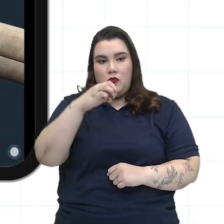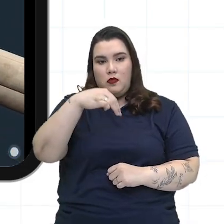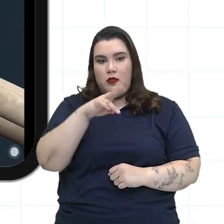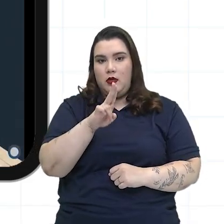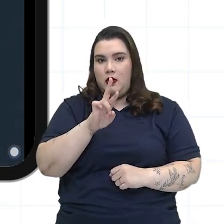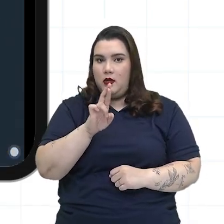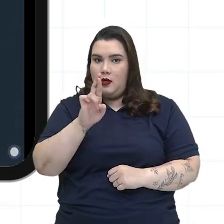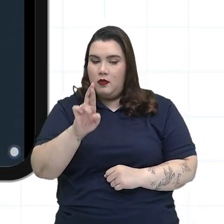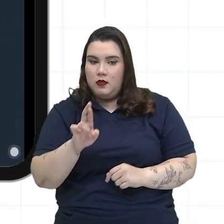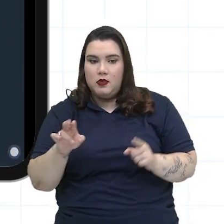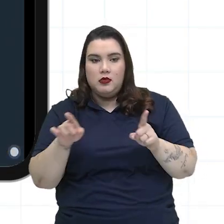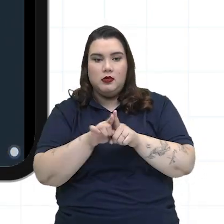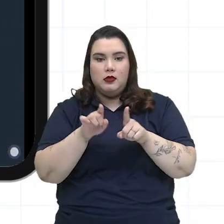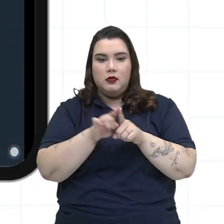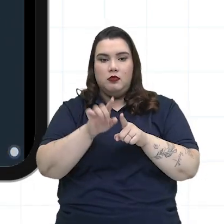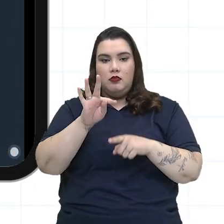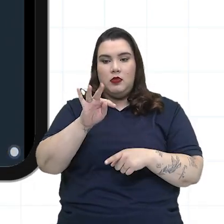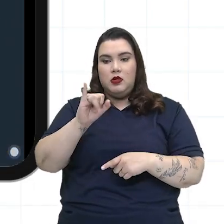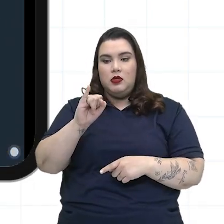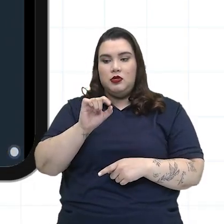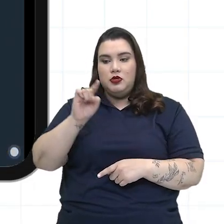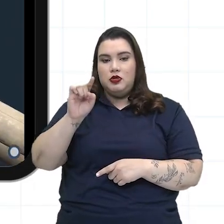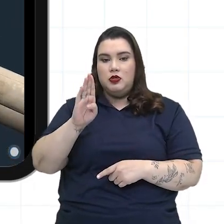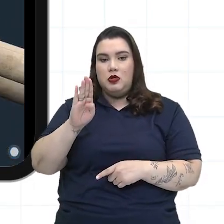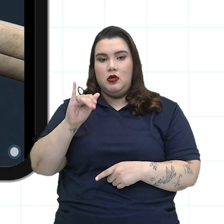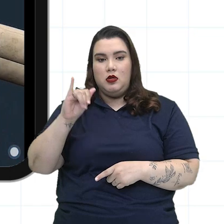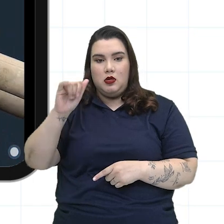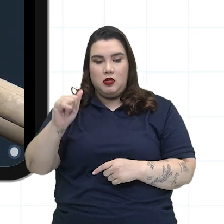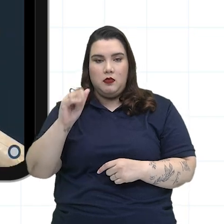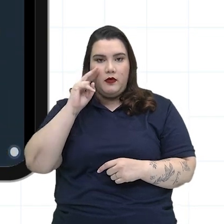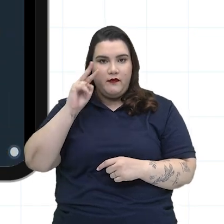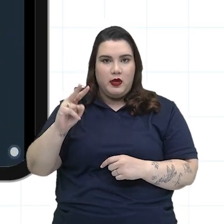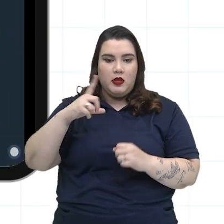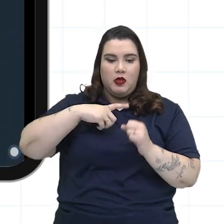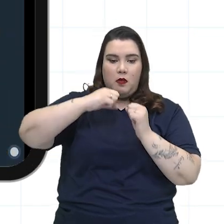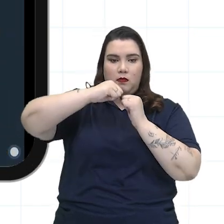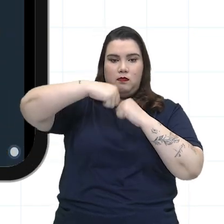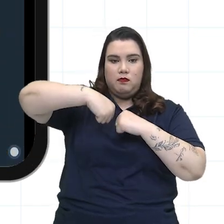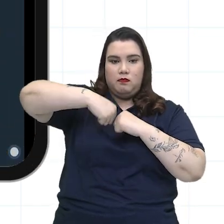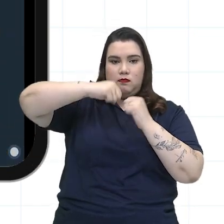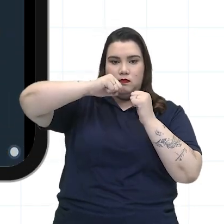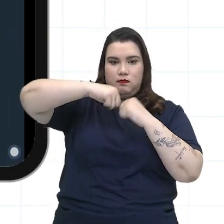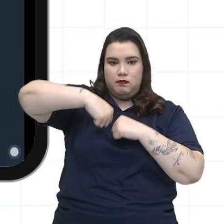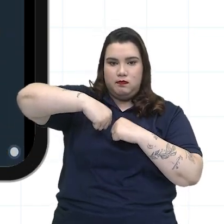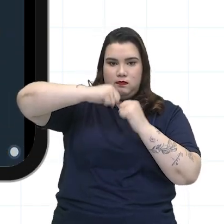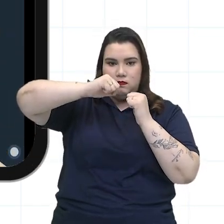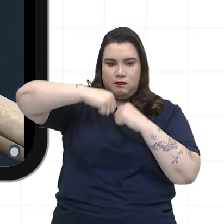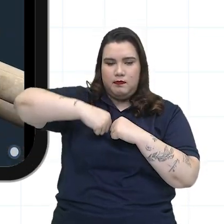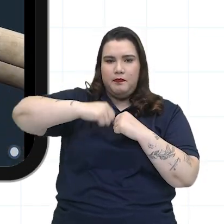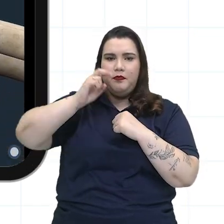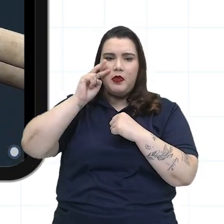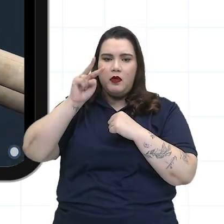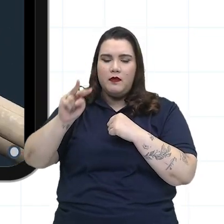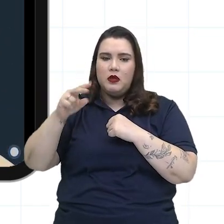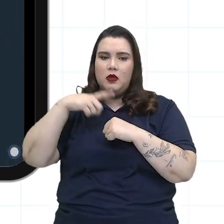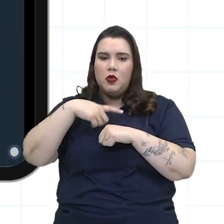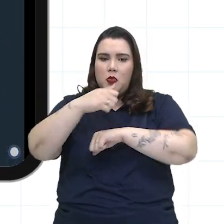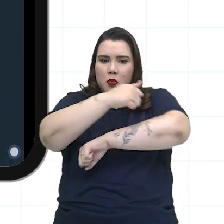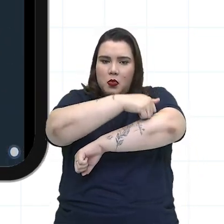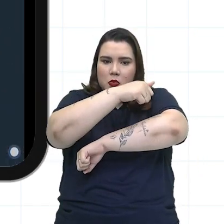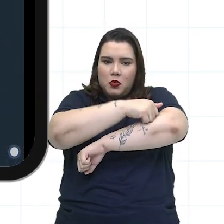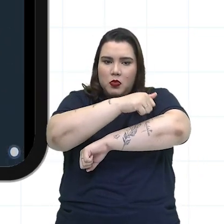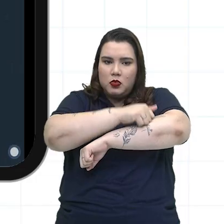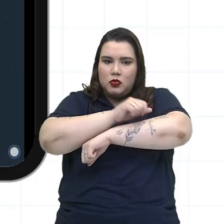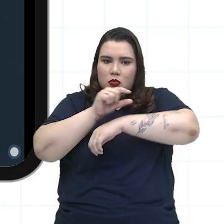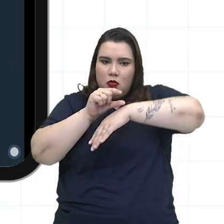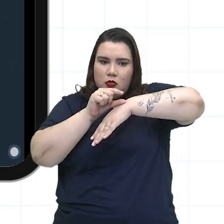maior osso, e a tíbia, certo? E você vê um ossinho aqui do lado, professora. Isso mesmo, nós